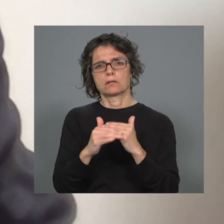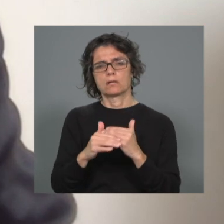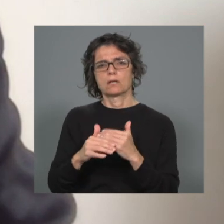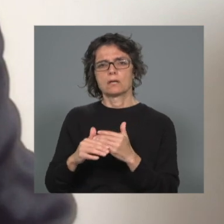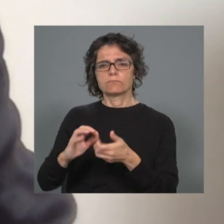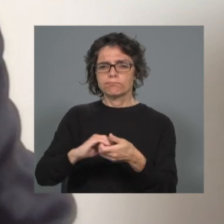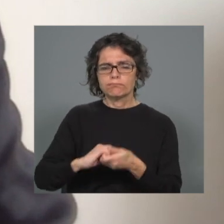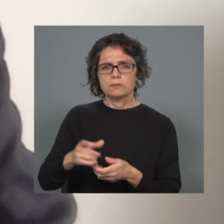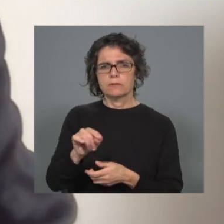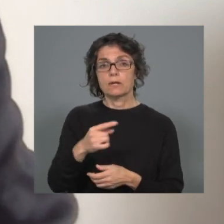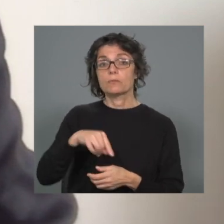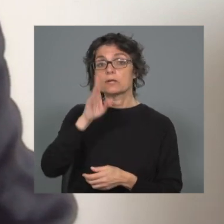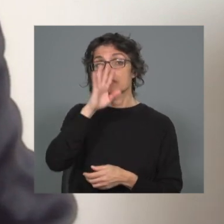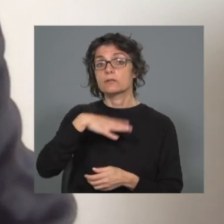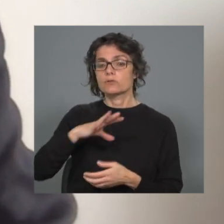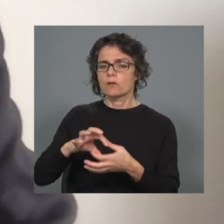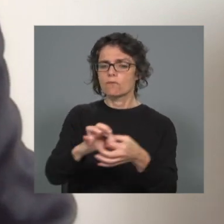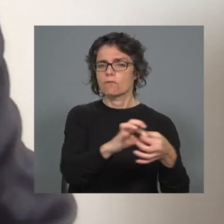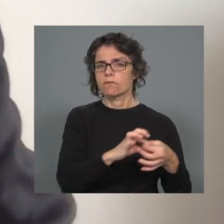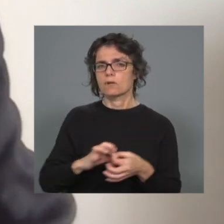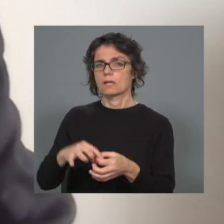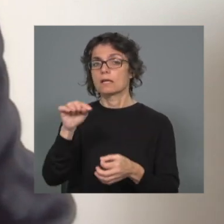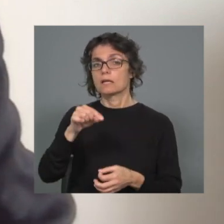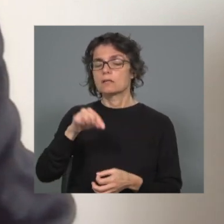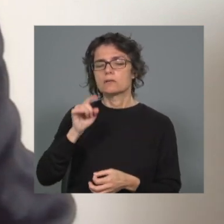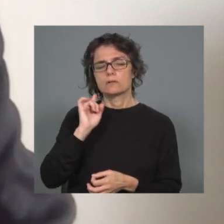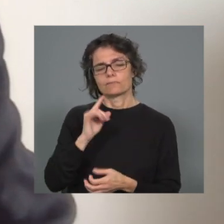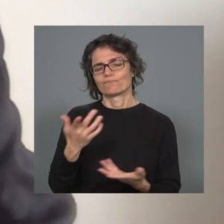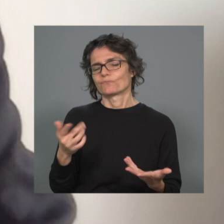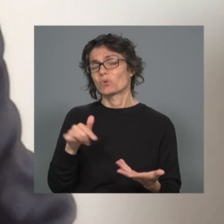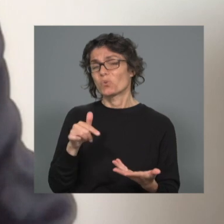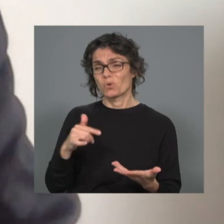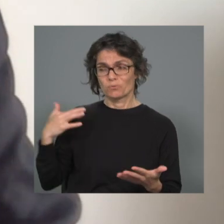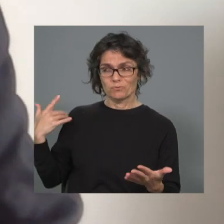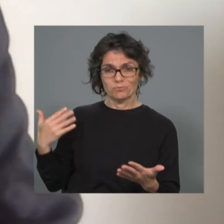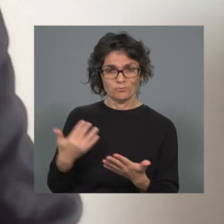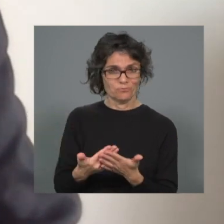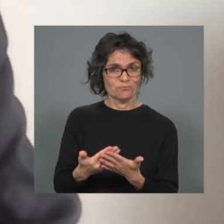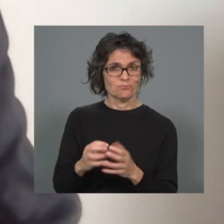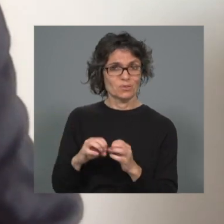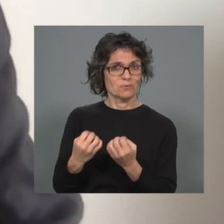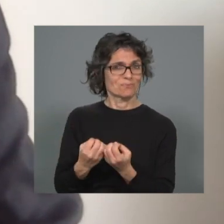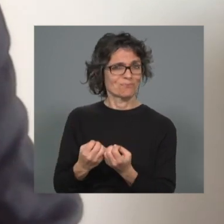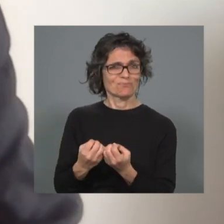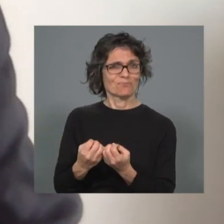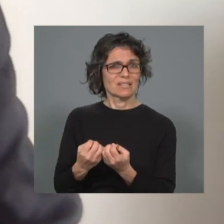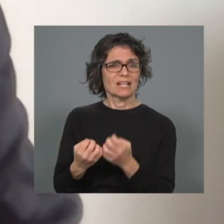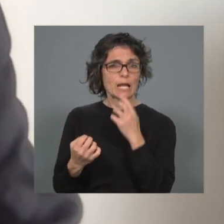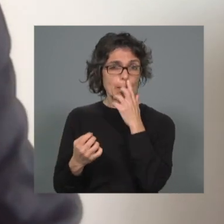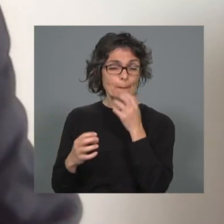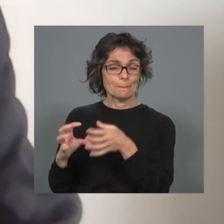uma sociedade igual e fraterna, a fraternidade tem estado muito ausente na linguagem portuguesa,